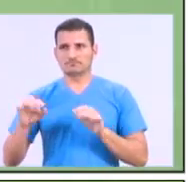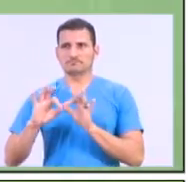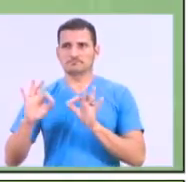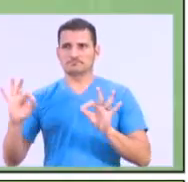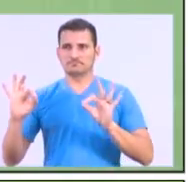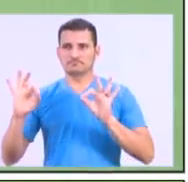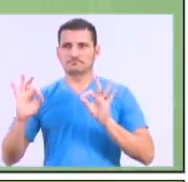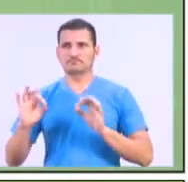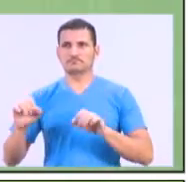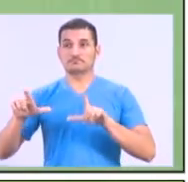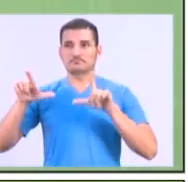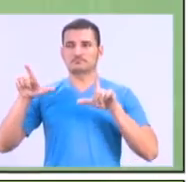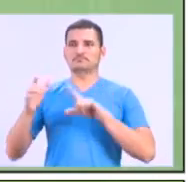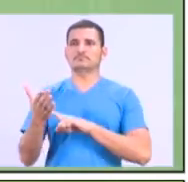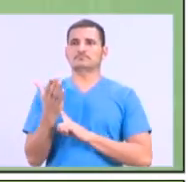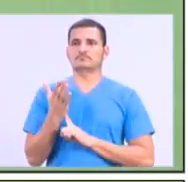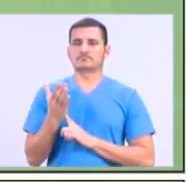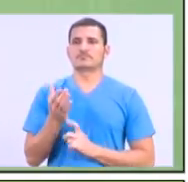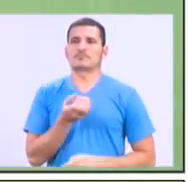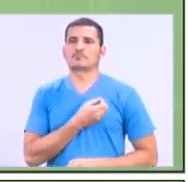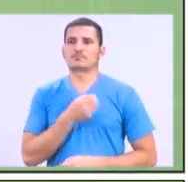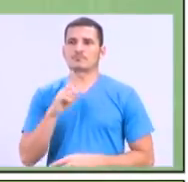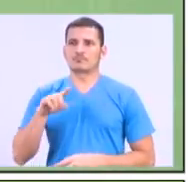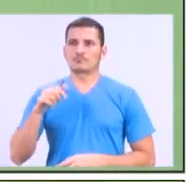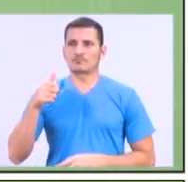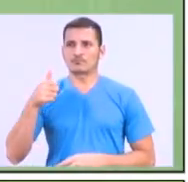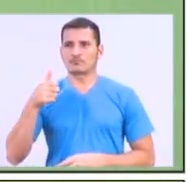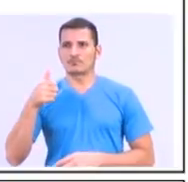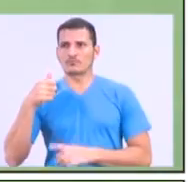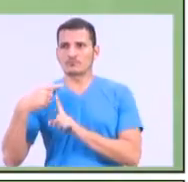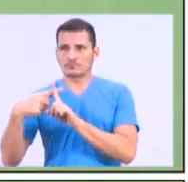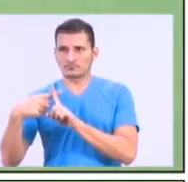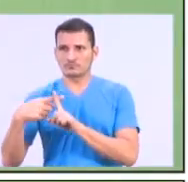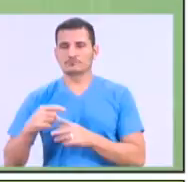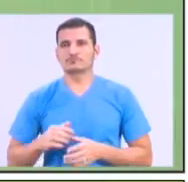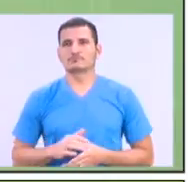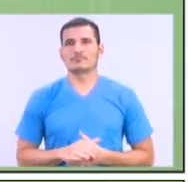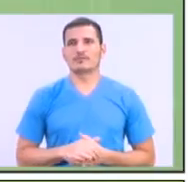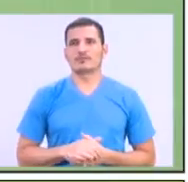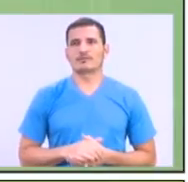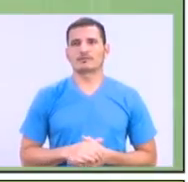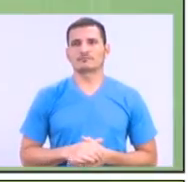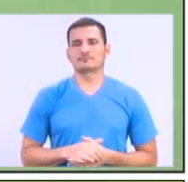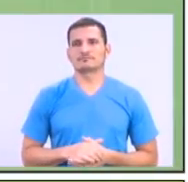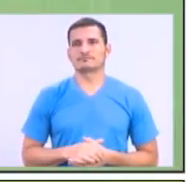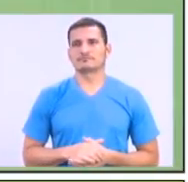o valor é positivo. Então nós temos uma declaração de condição.